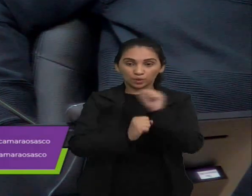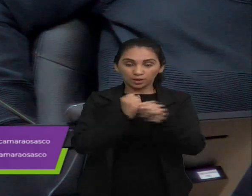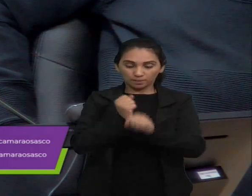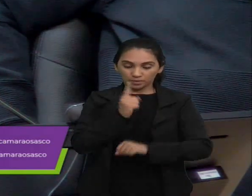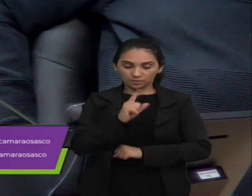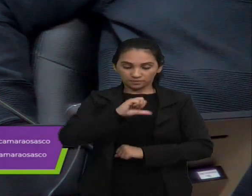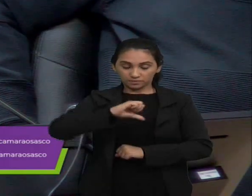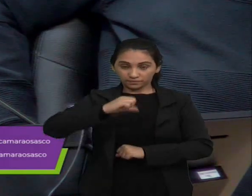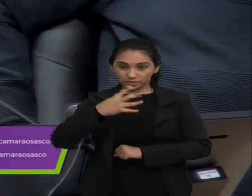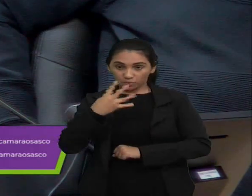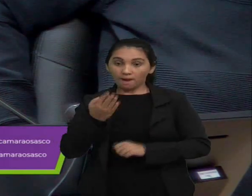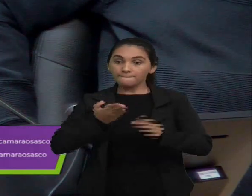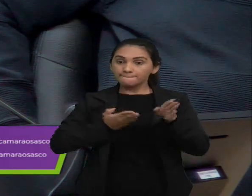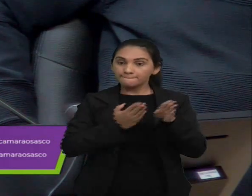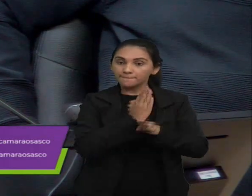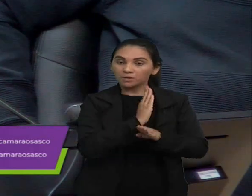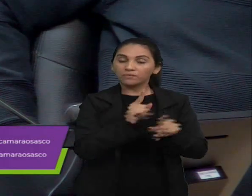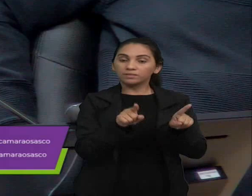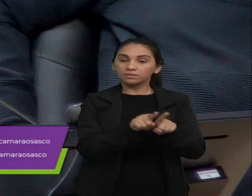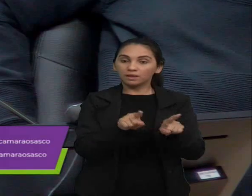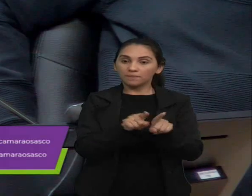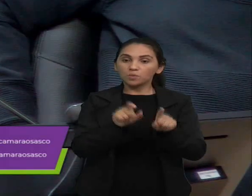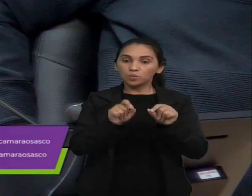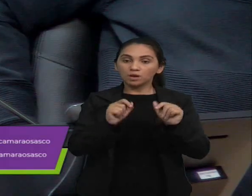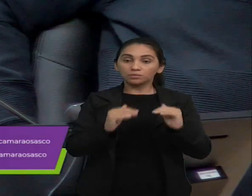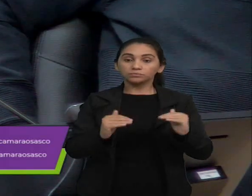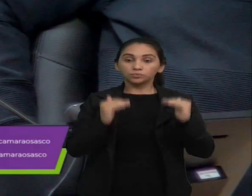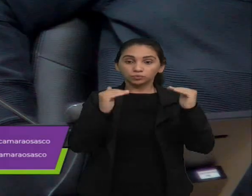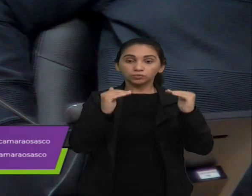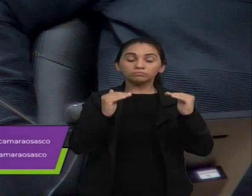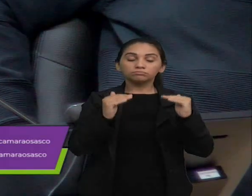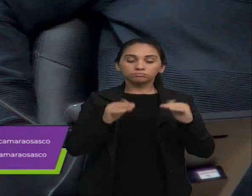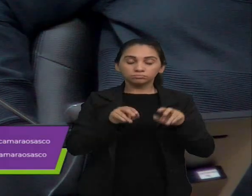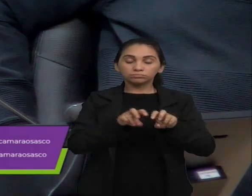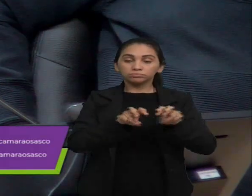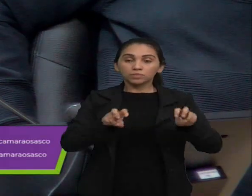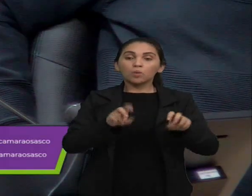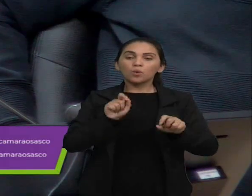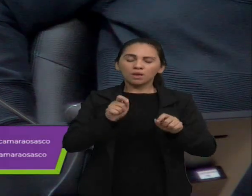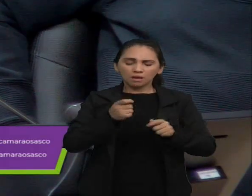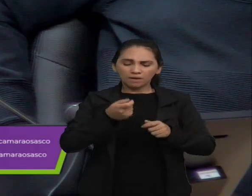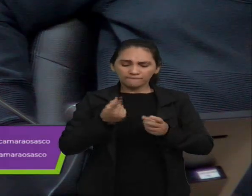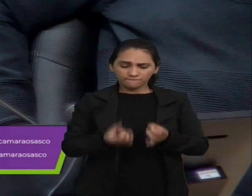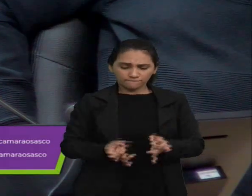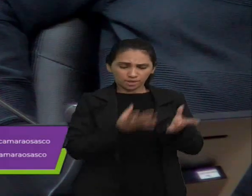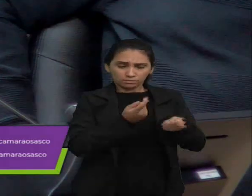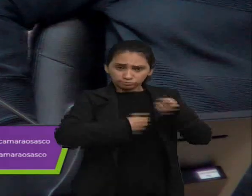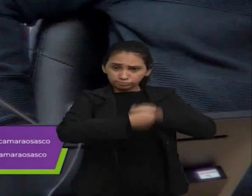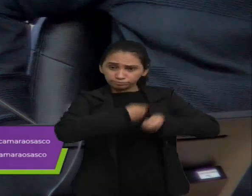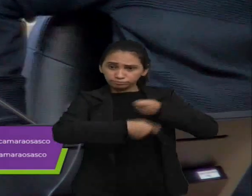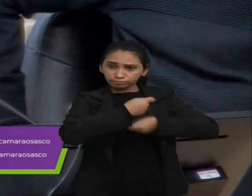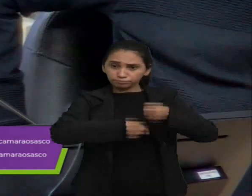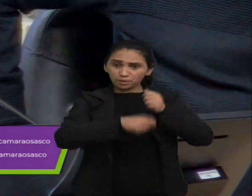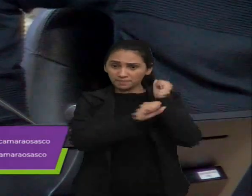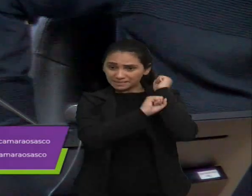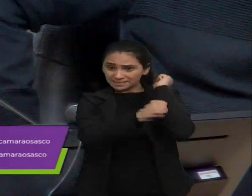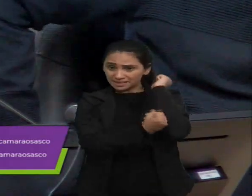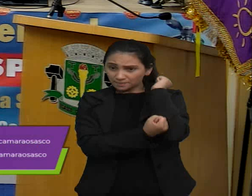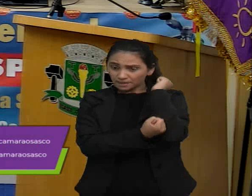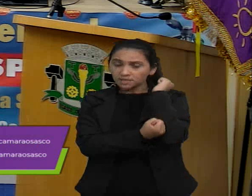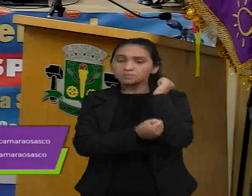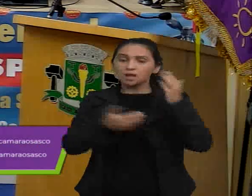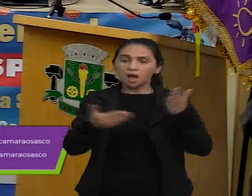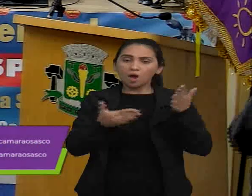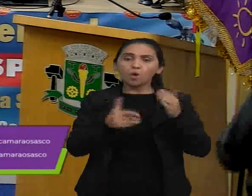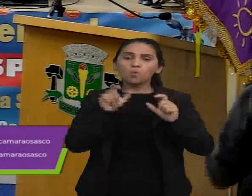Curvelo. Foi aprovado também o regimento da frente parlamentar contra a privatização da Sabeste. A referida frente atuará